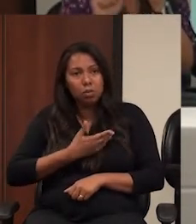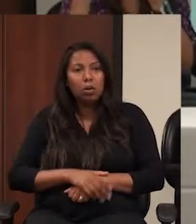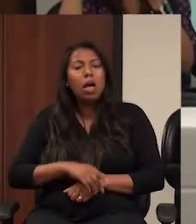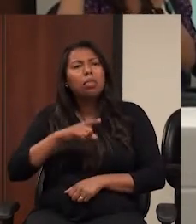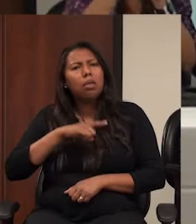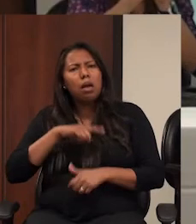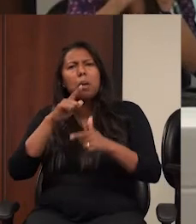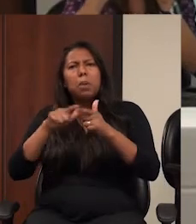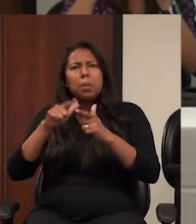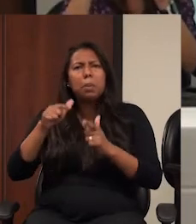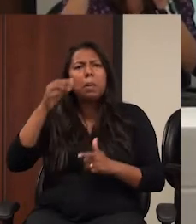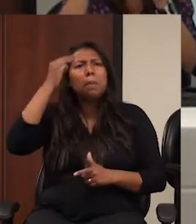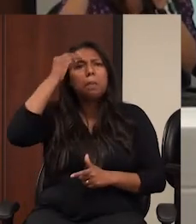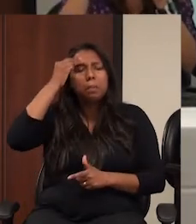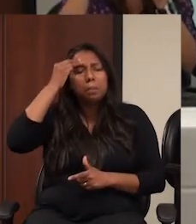transtorno mental ou tem